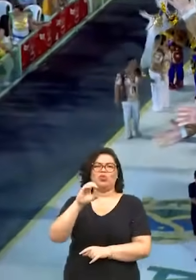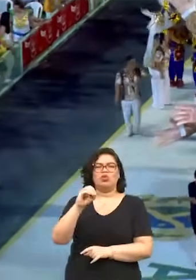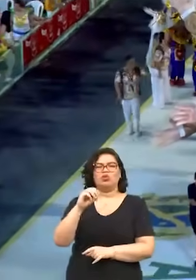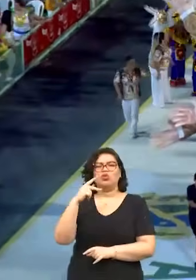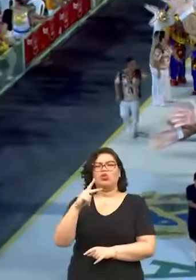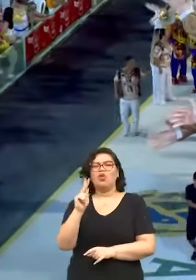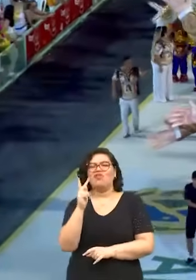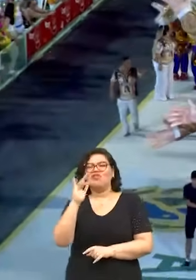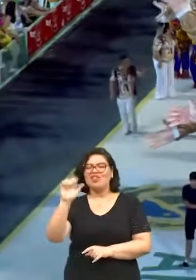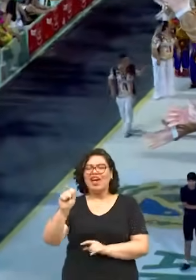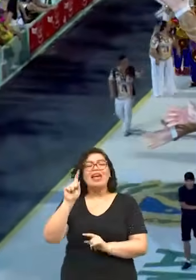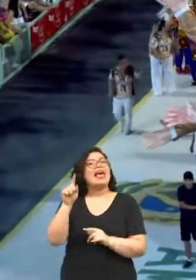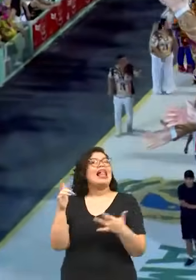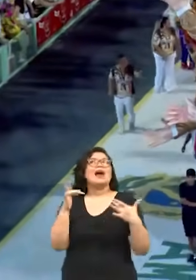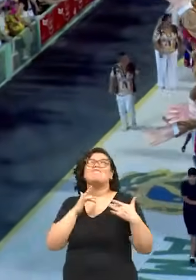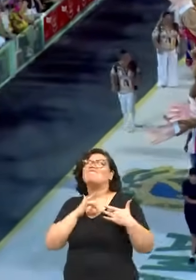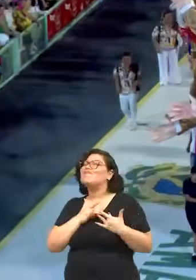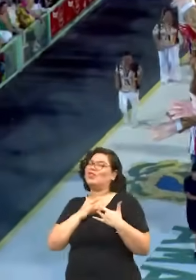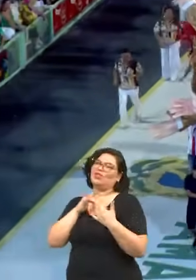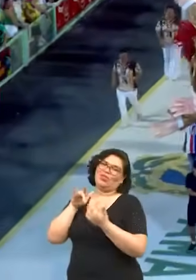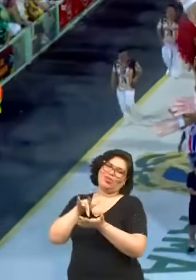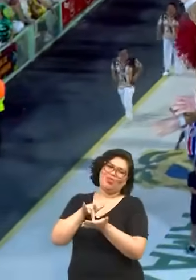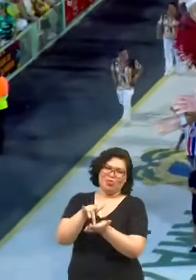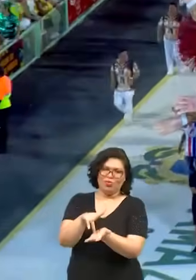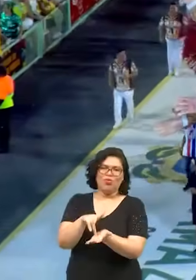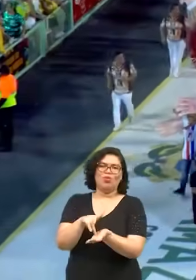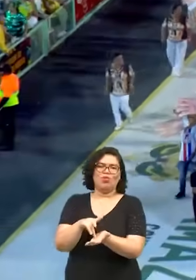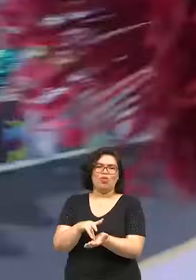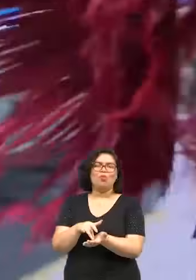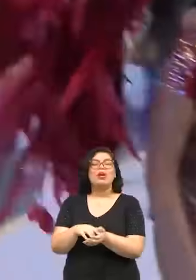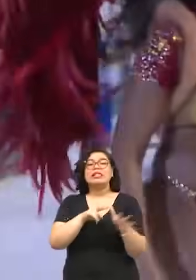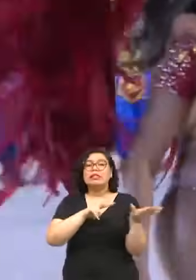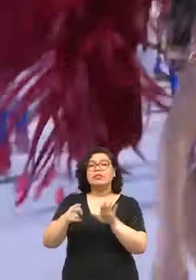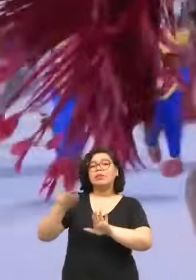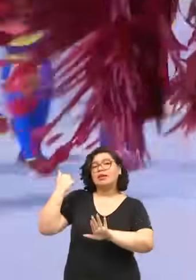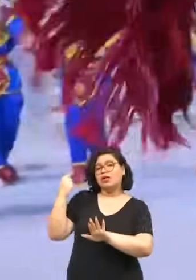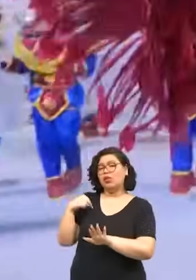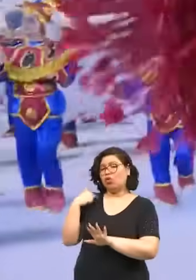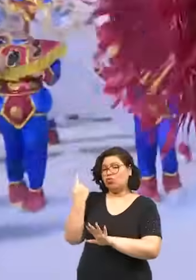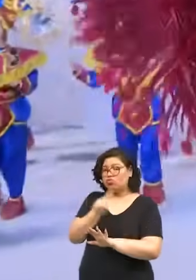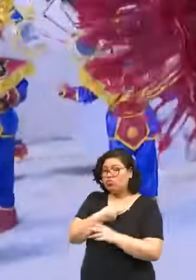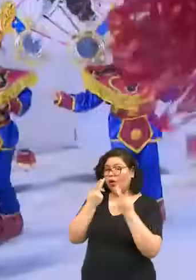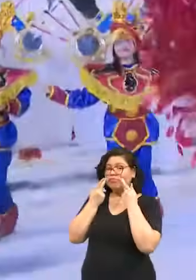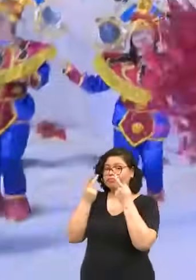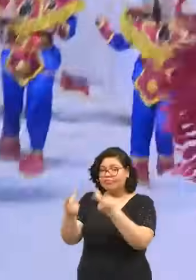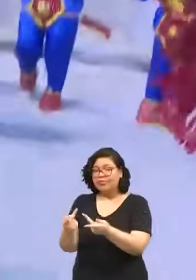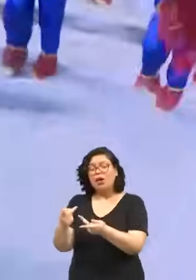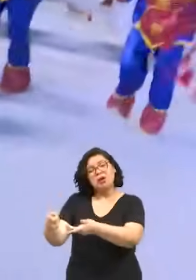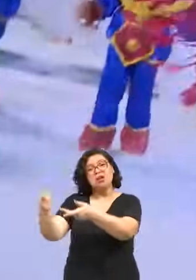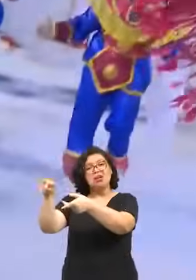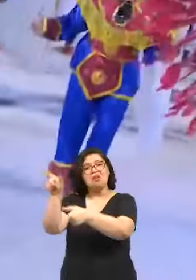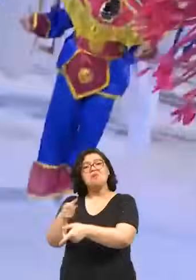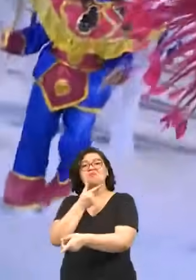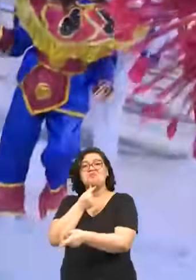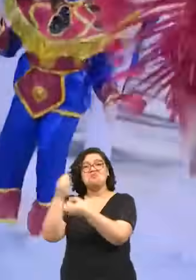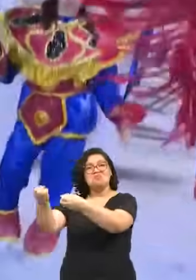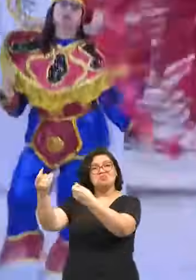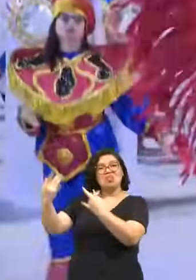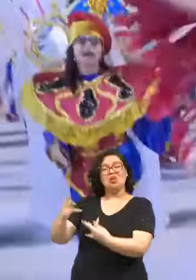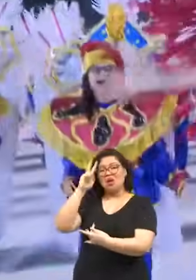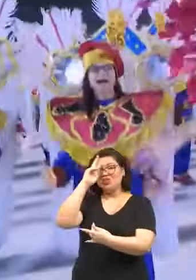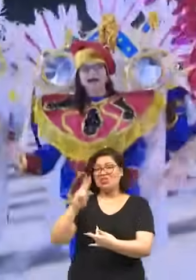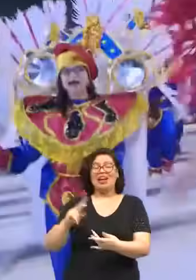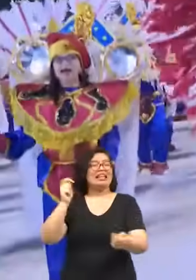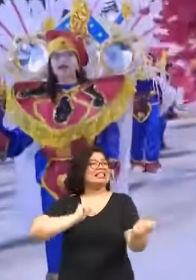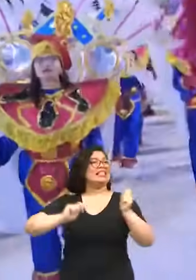Amaral visitamos o barracão da escola na semana passada, ele contou essa história pra gente e ela estava assim animadíssima por ter o nome